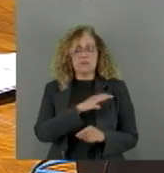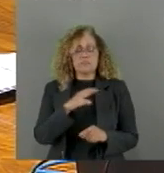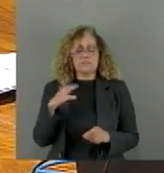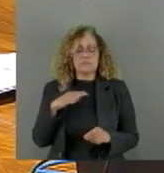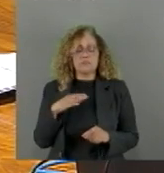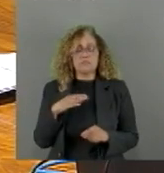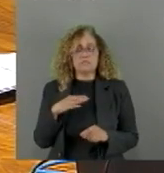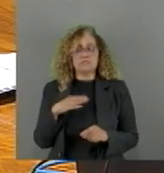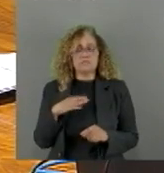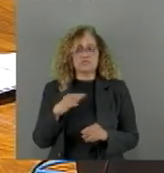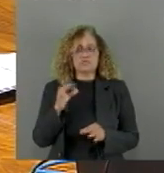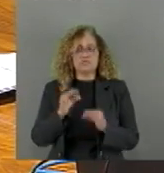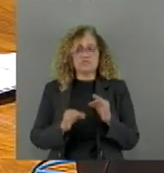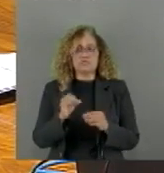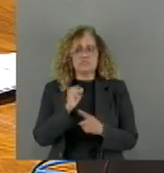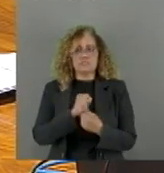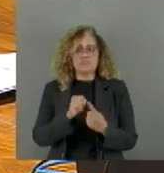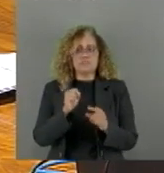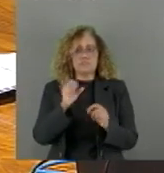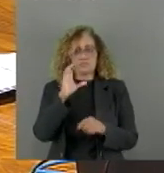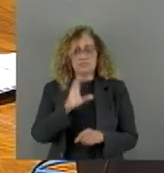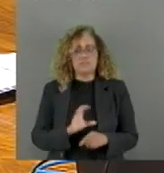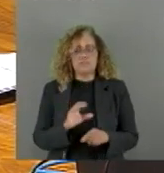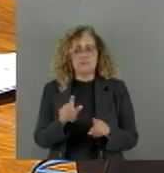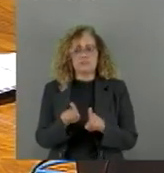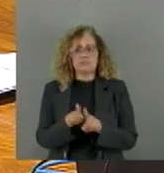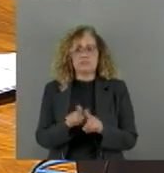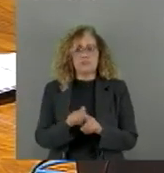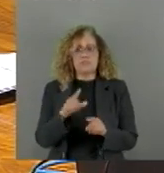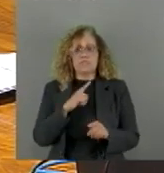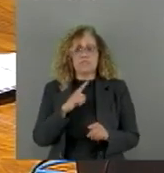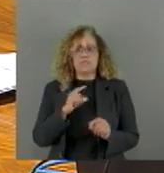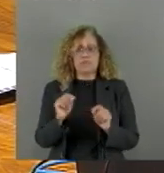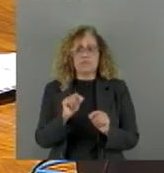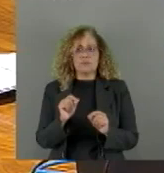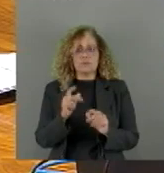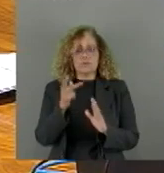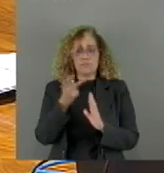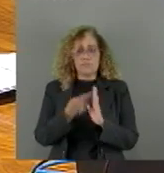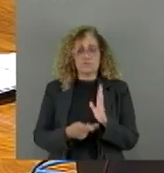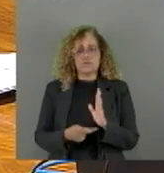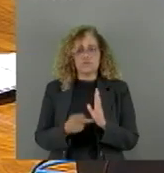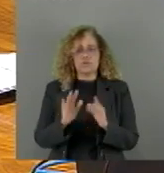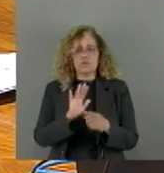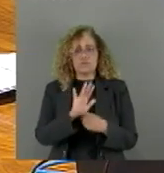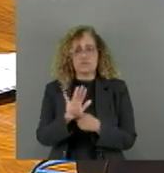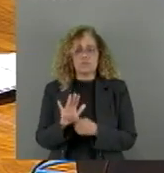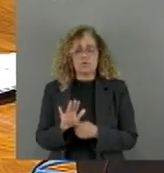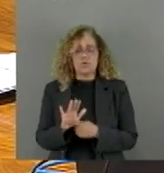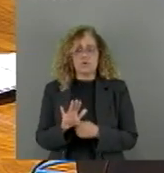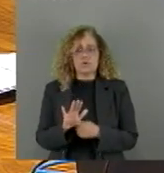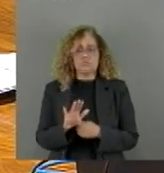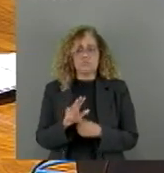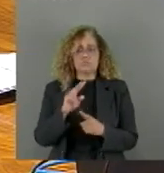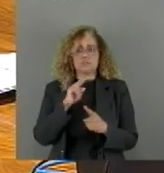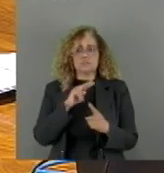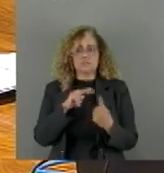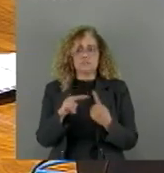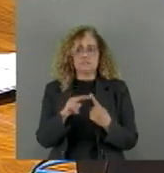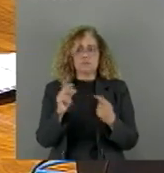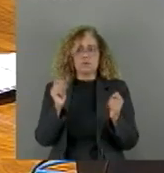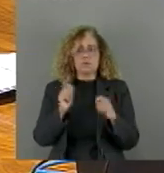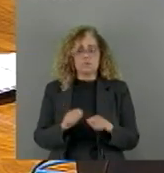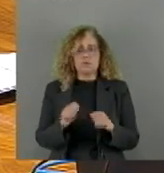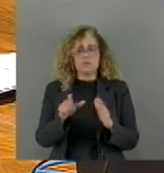legislativa regimental da proposição. Quanto à constitucionalidade formal do projeto, consideramos o aspecto relacionado à competência